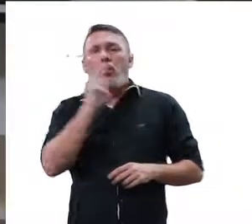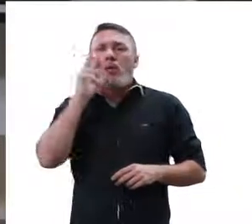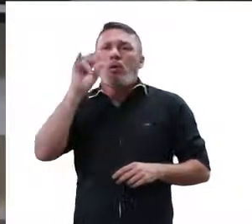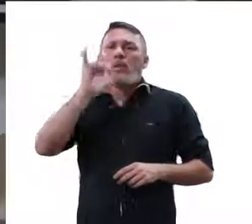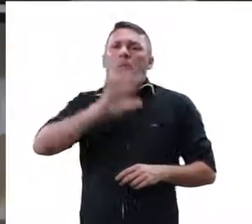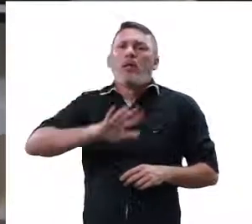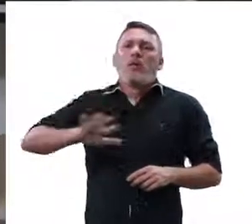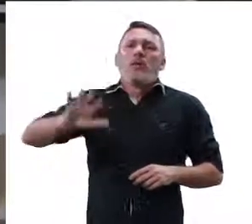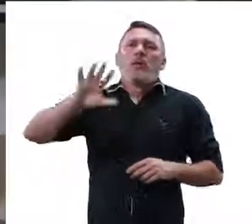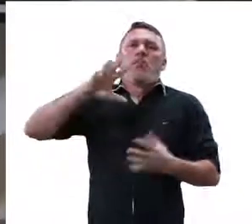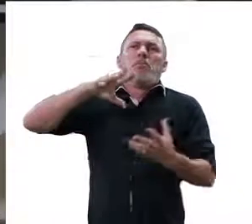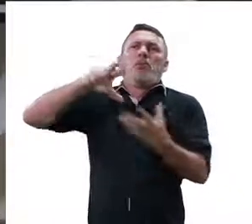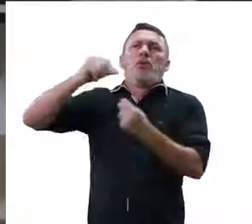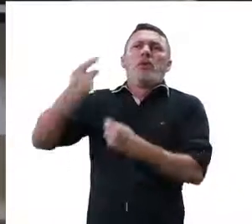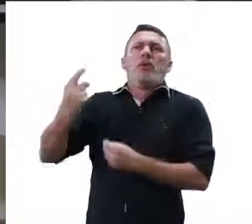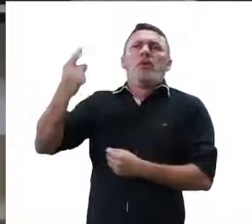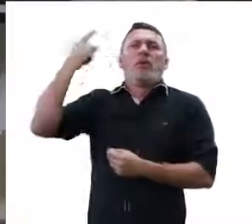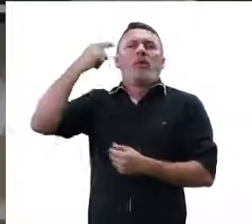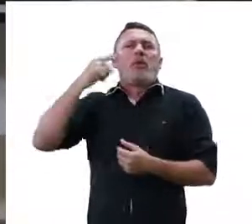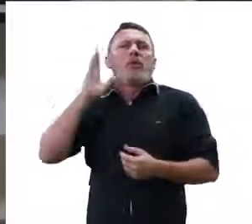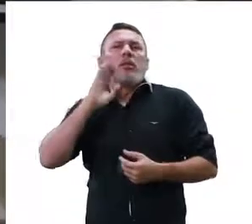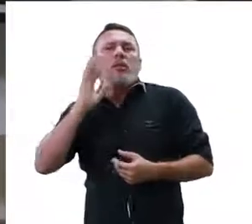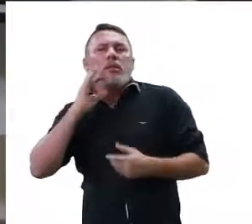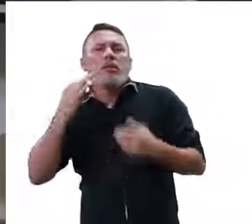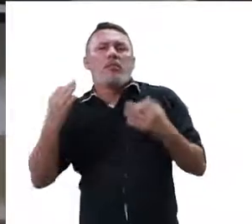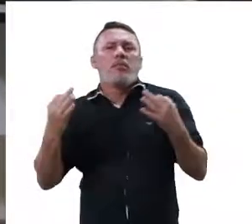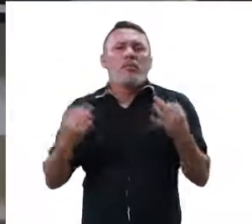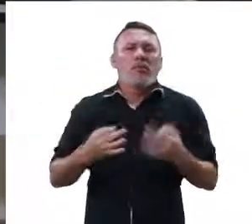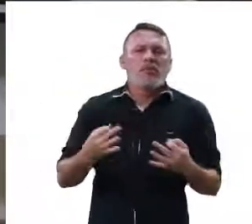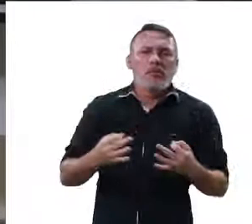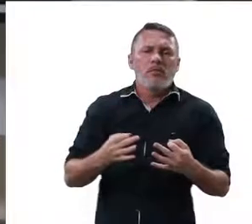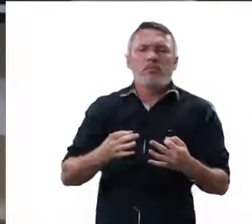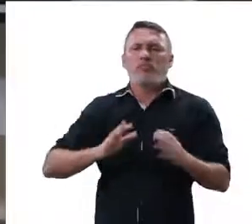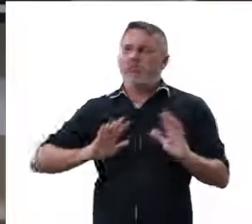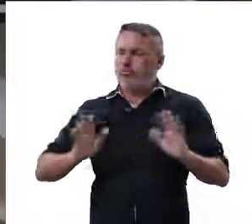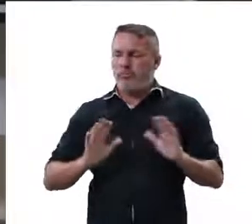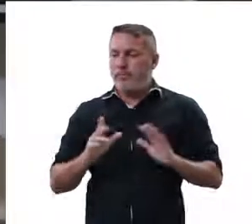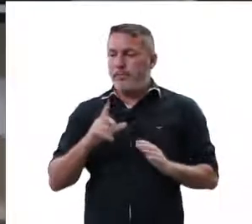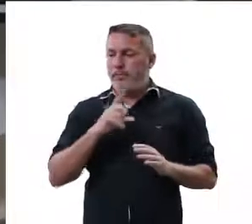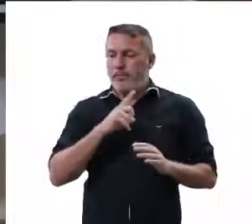romanceada, idealizada do passado, tá? Então, assim,